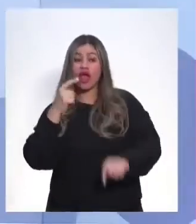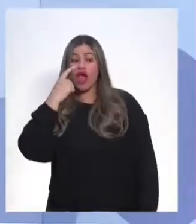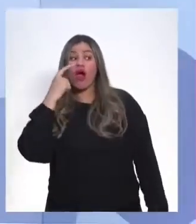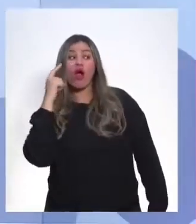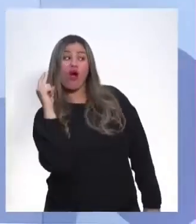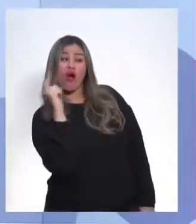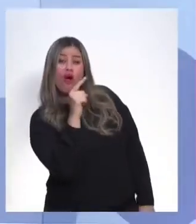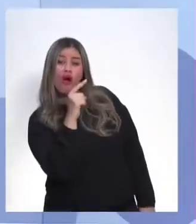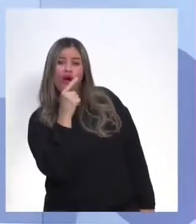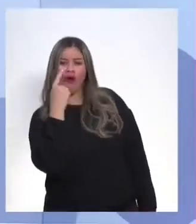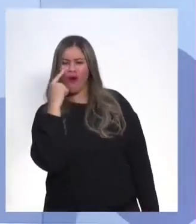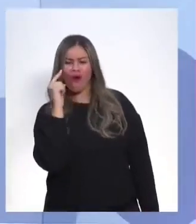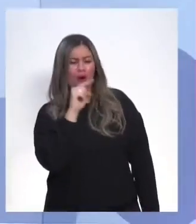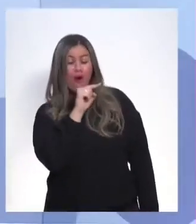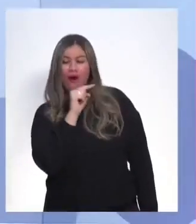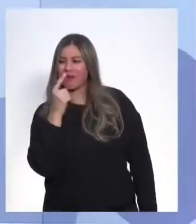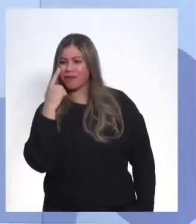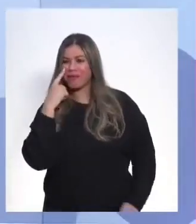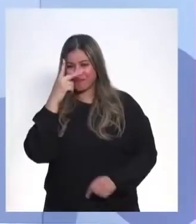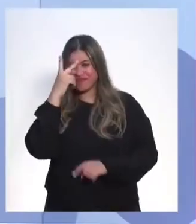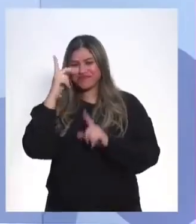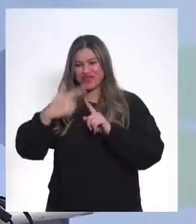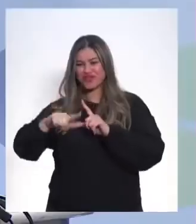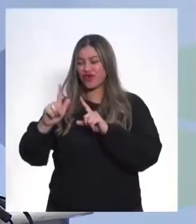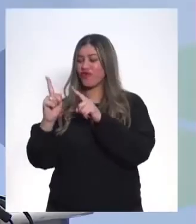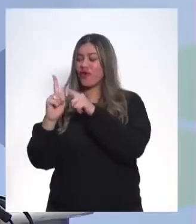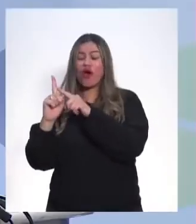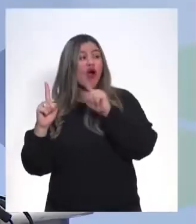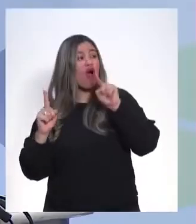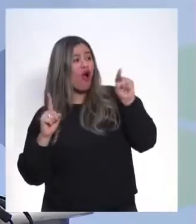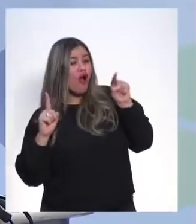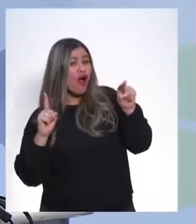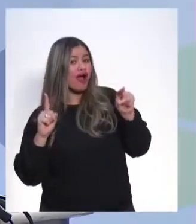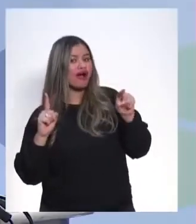para aí. Olha para aí. Olha o